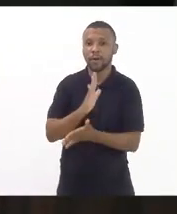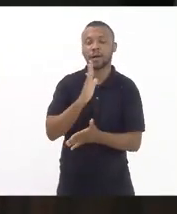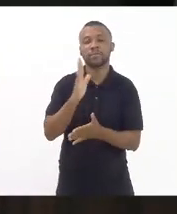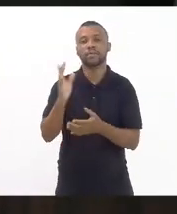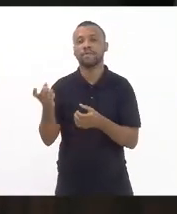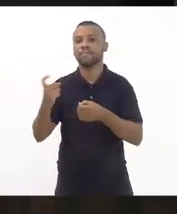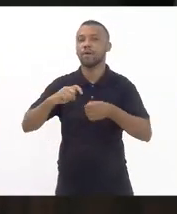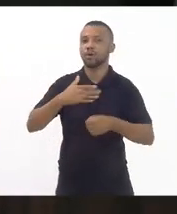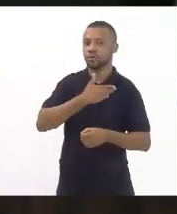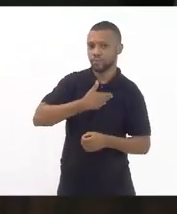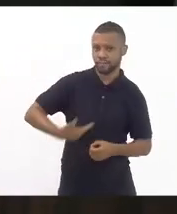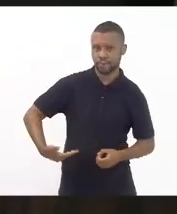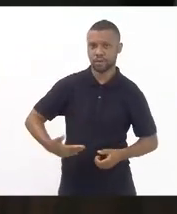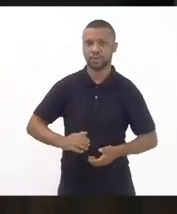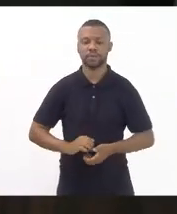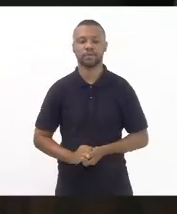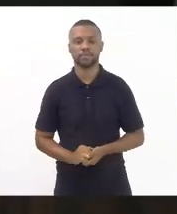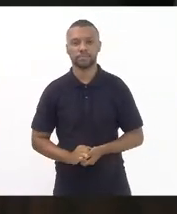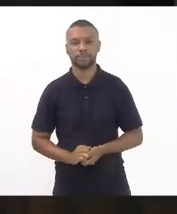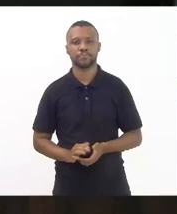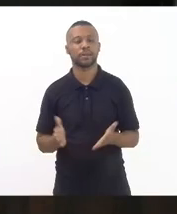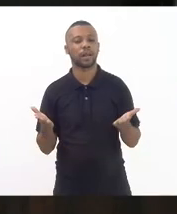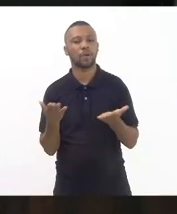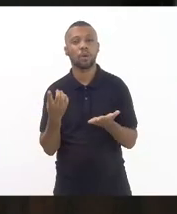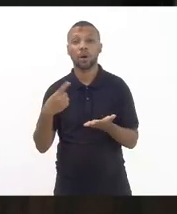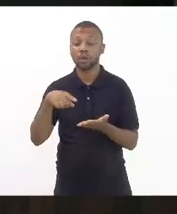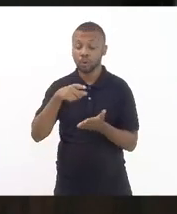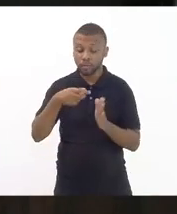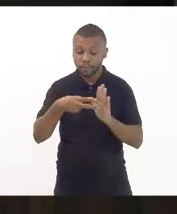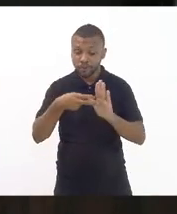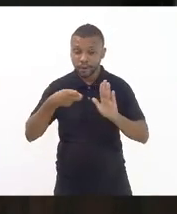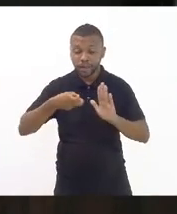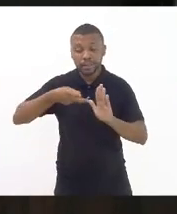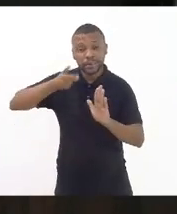governo. Agora, os mantidos.